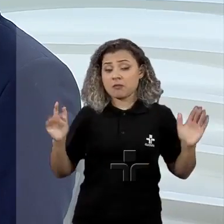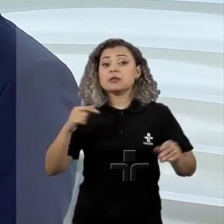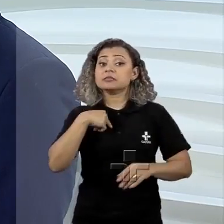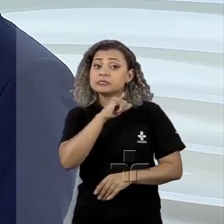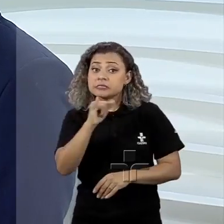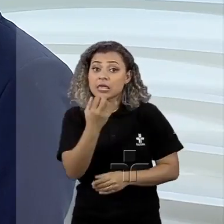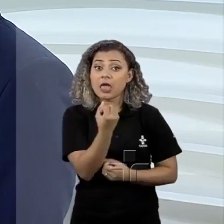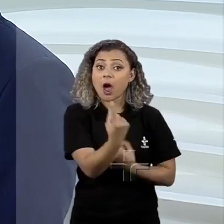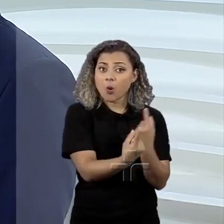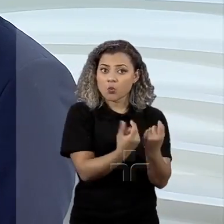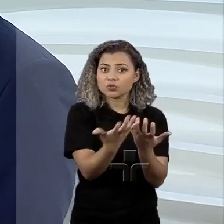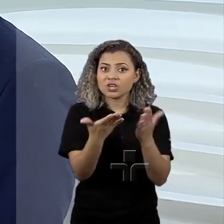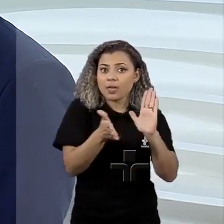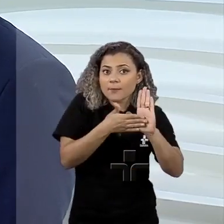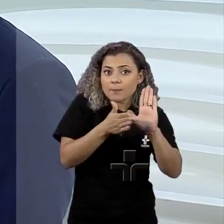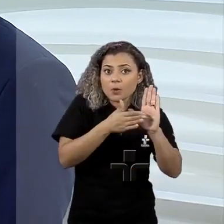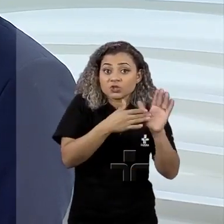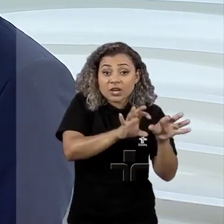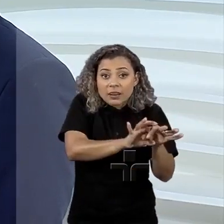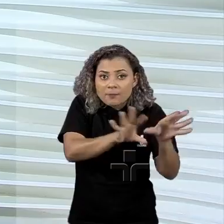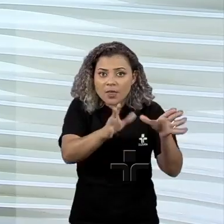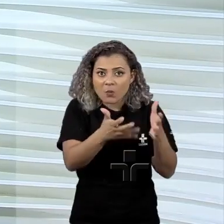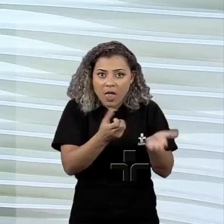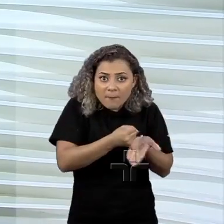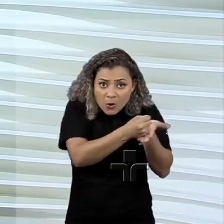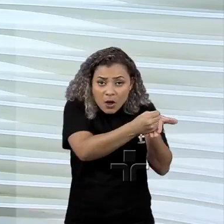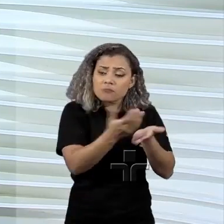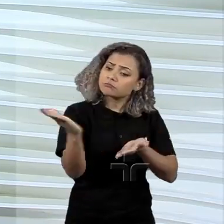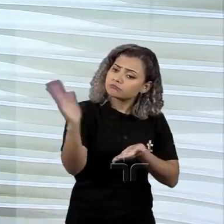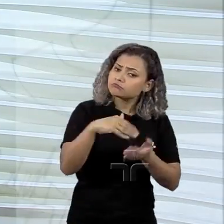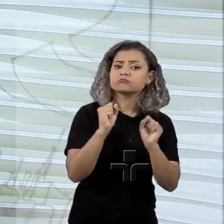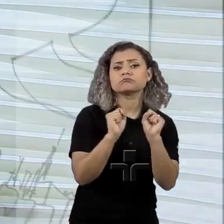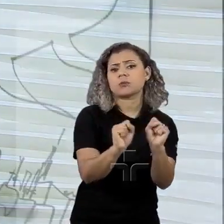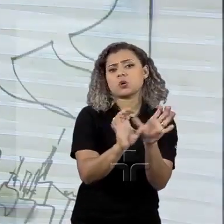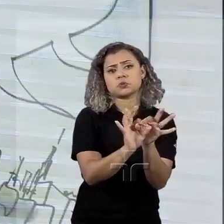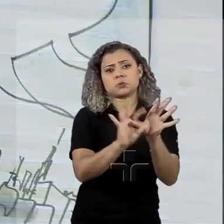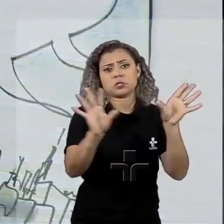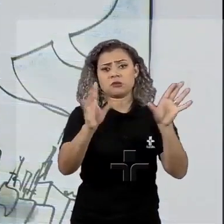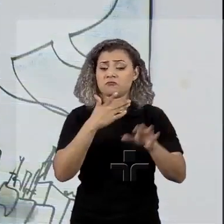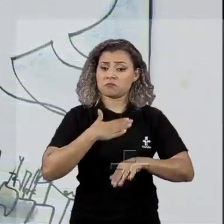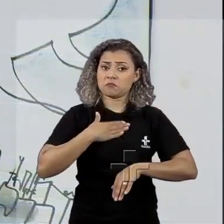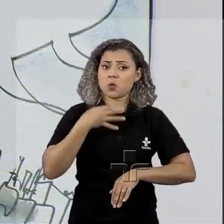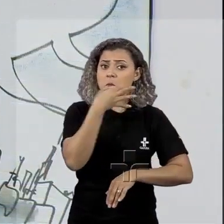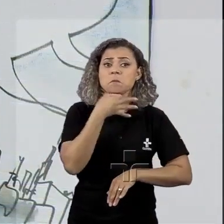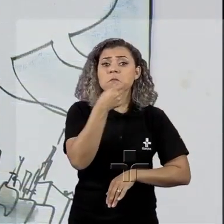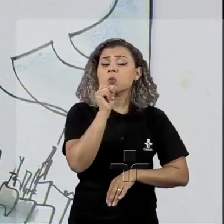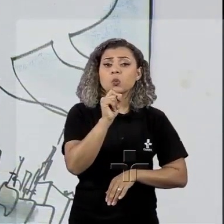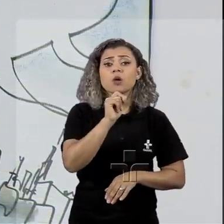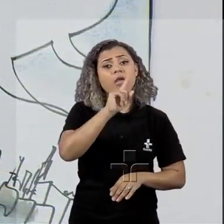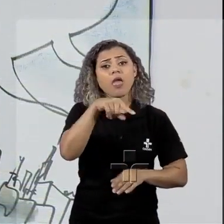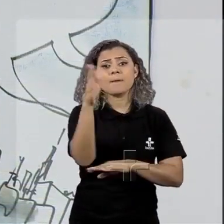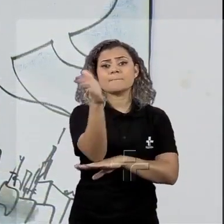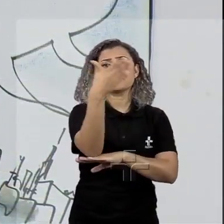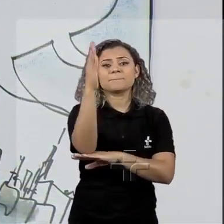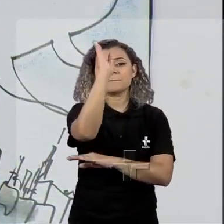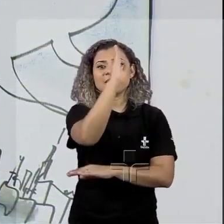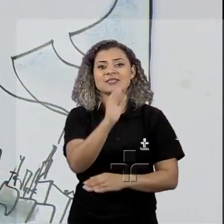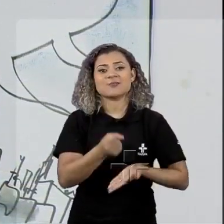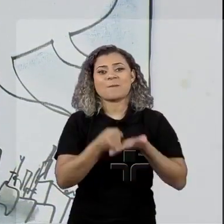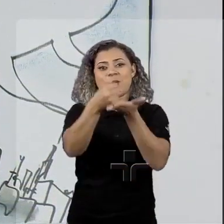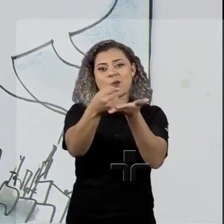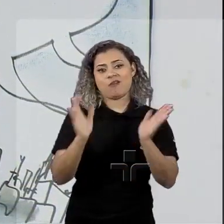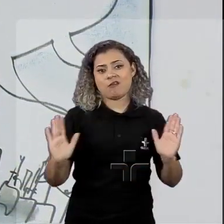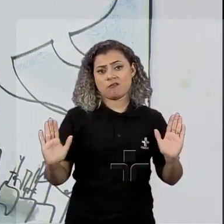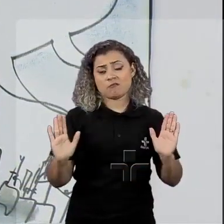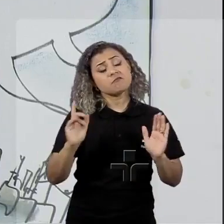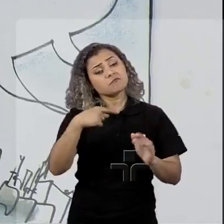quiserem apoiar uma proposta liberal, venham, serão bem-vindos. A nossa bandeira é a bandeira brasileira. Os que tiverem